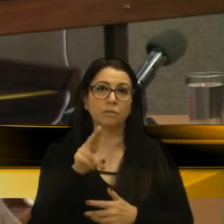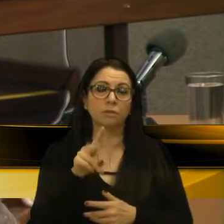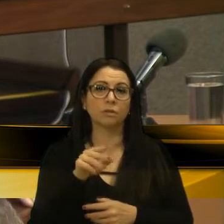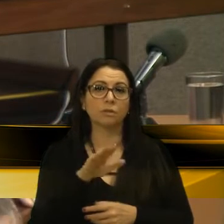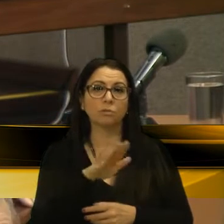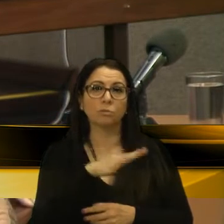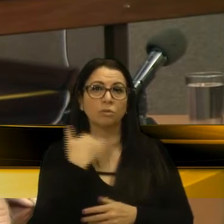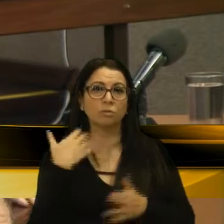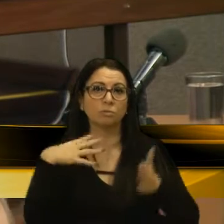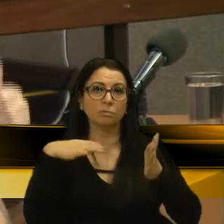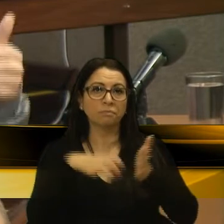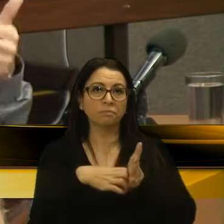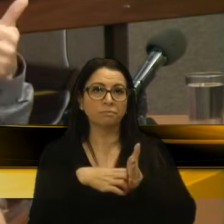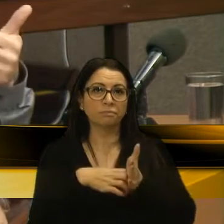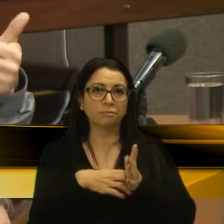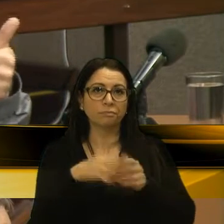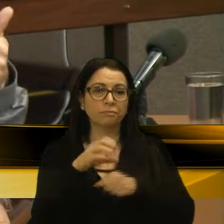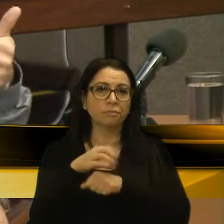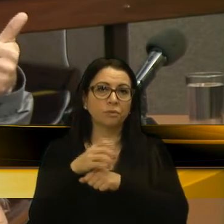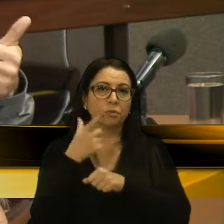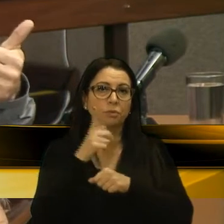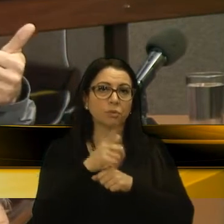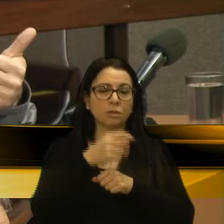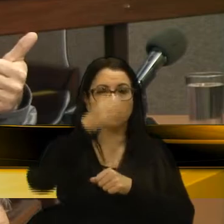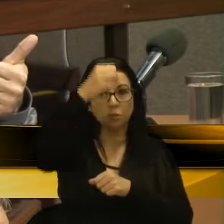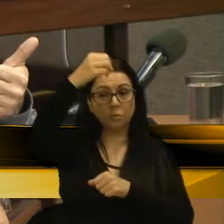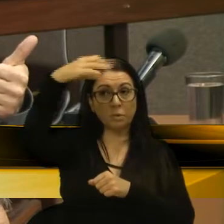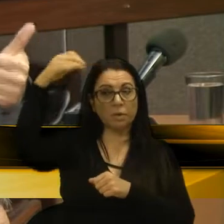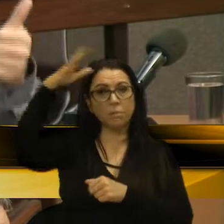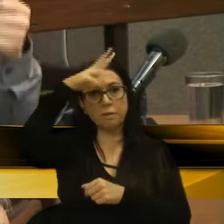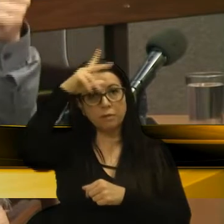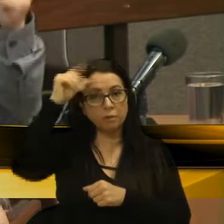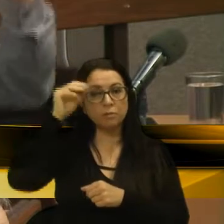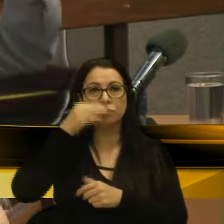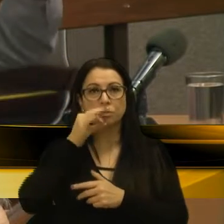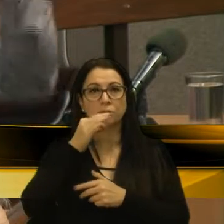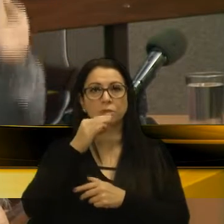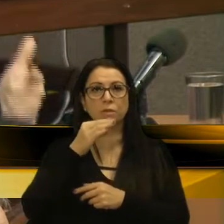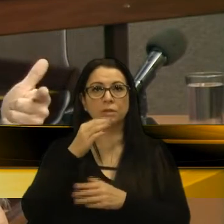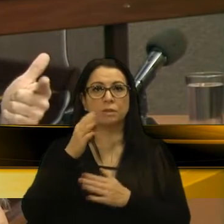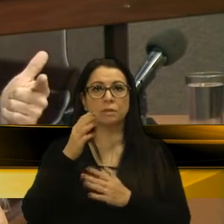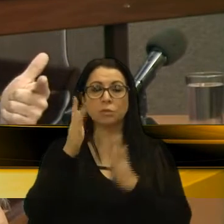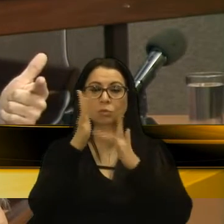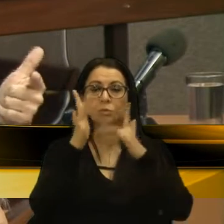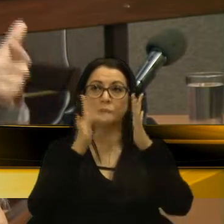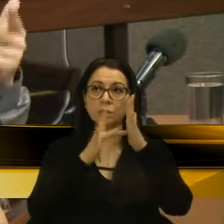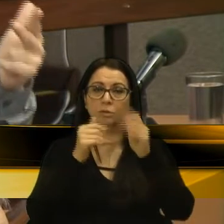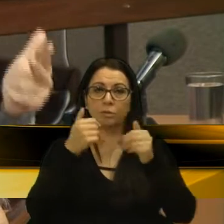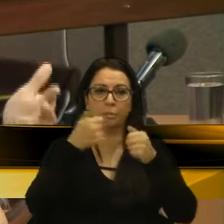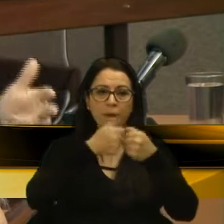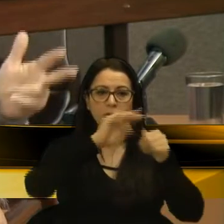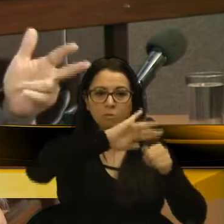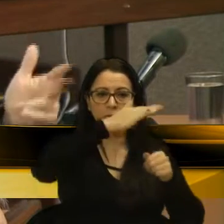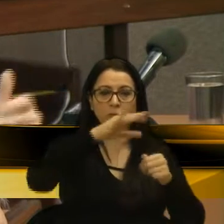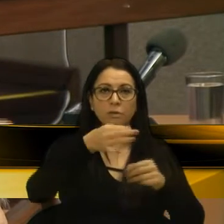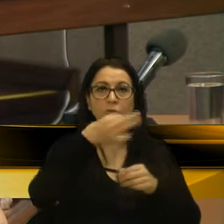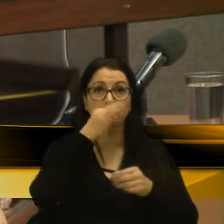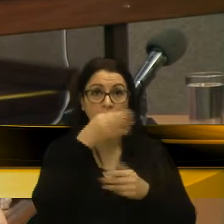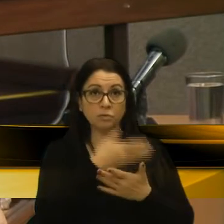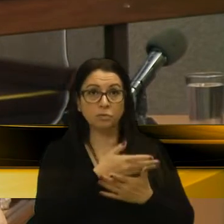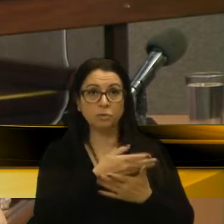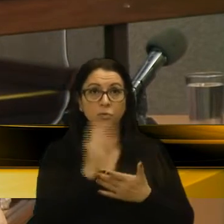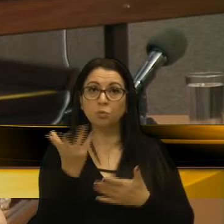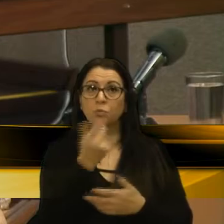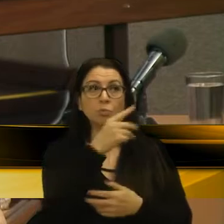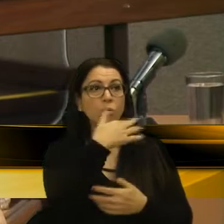acidente de trânsito, nós conseguimos iluminar a Prefeitura de Caxias, o Cristo lá nos pavilhões, a Casa de Pedra, tudo com um